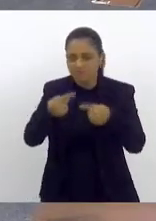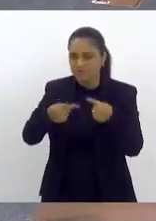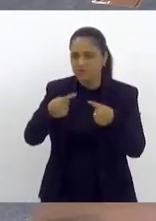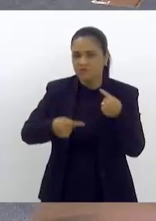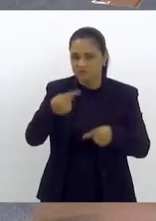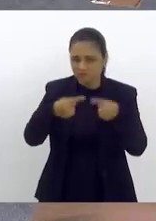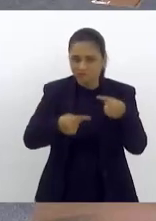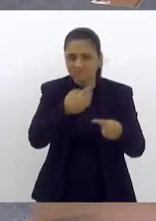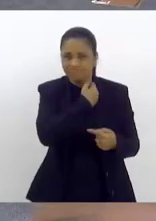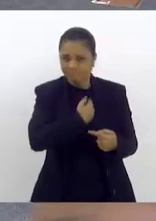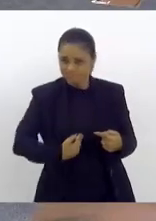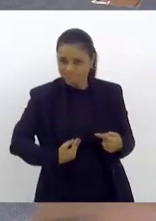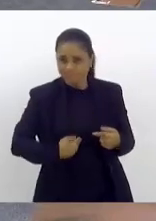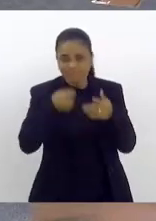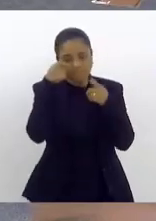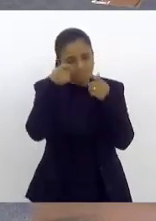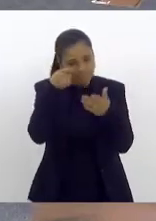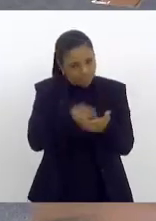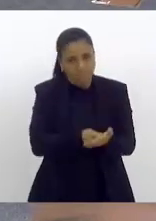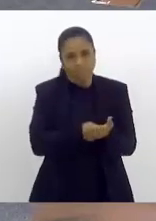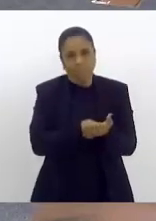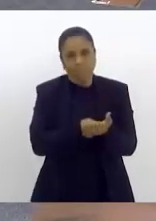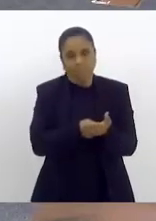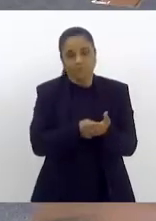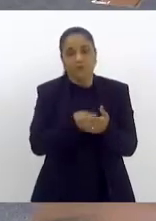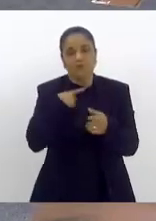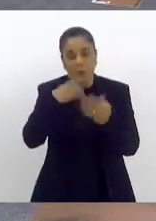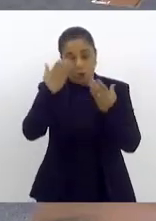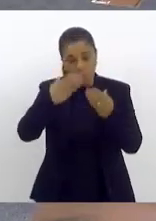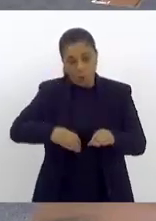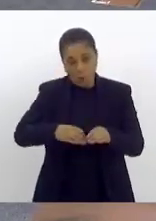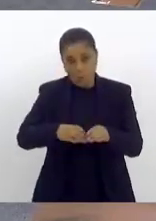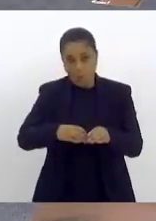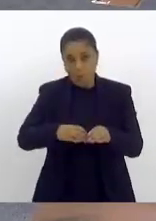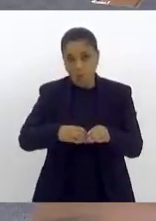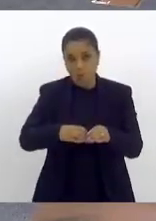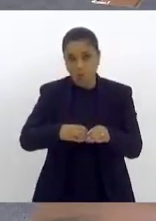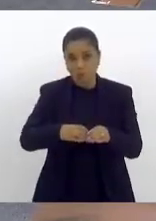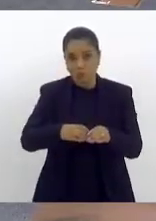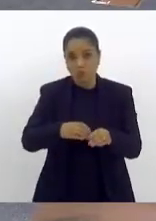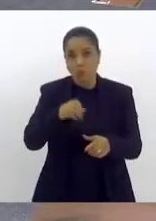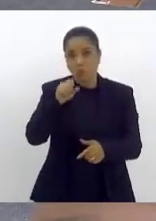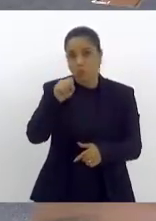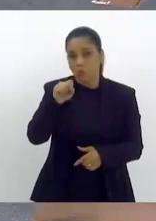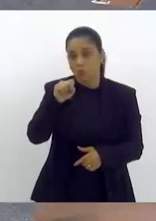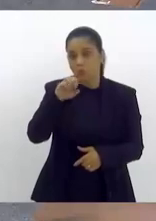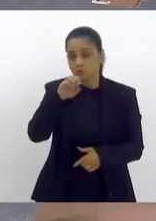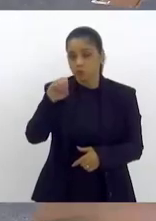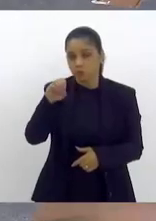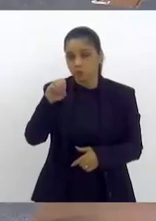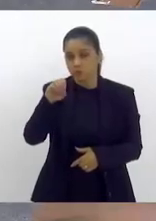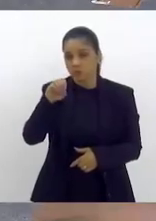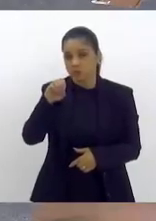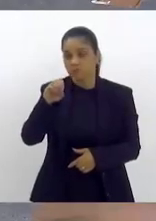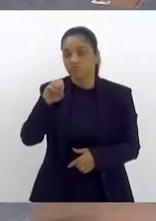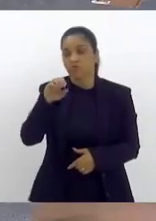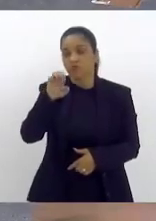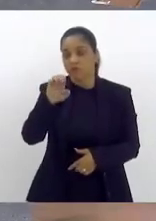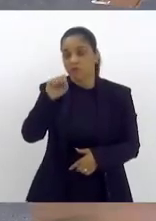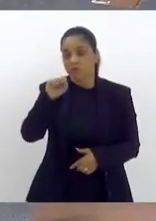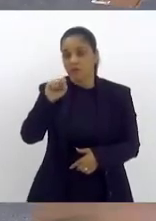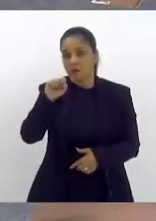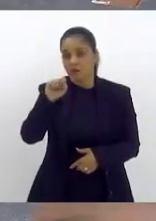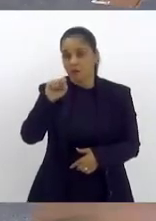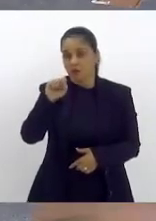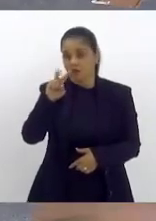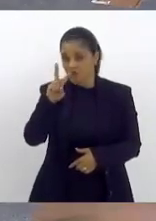eu me reuni com o Ministério Público para cobrar. Tem um concurso valendo com 800 inspetores a serem convocados.